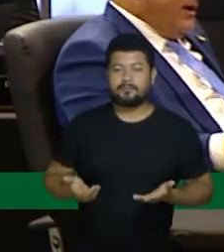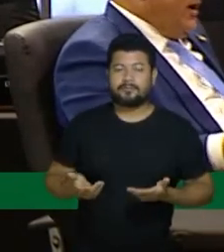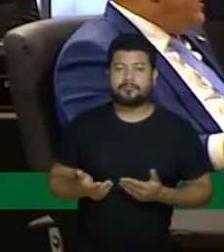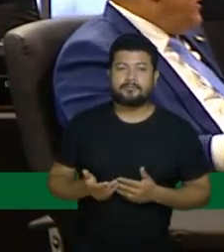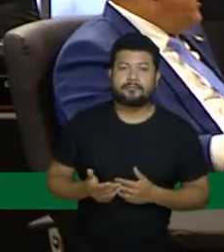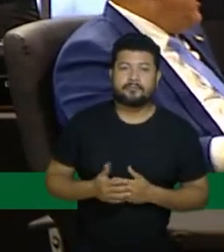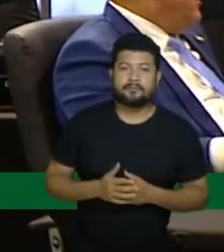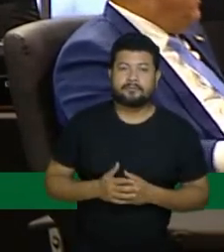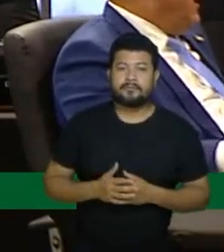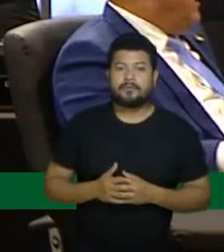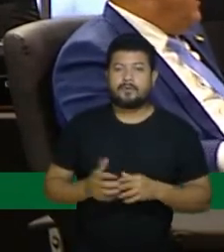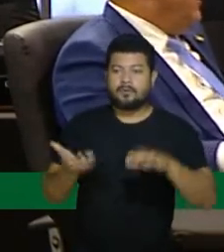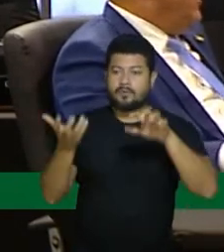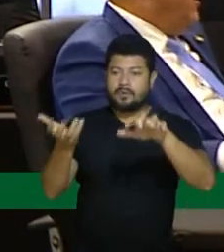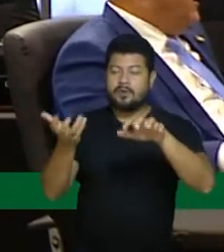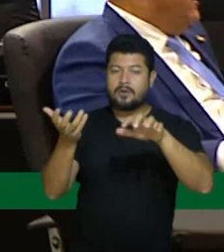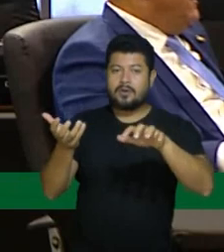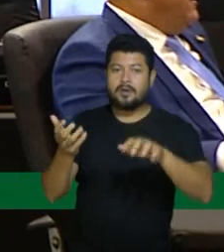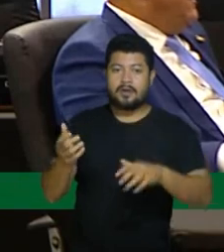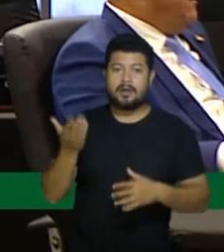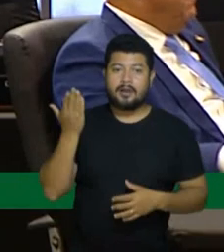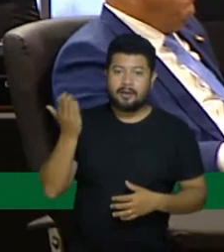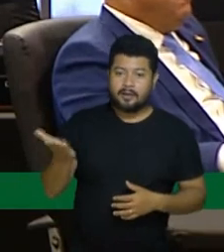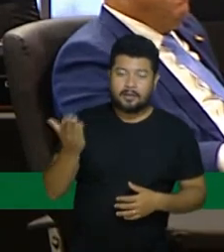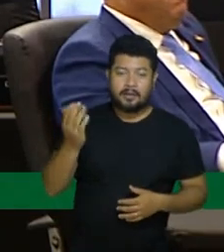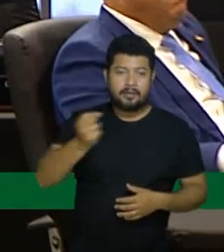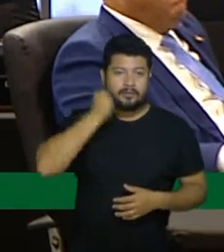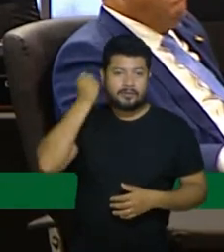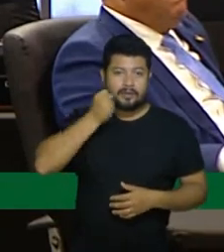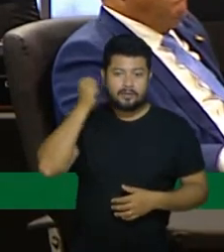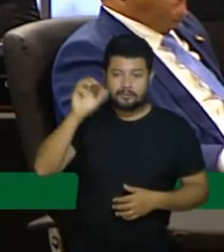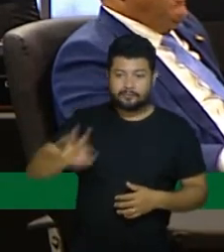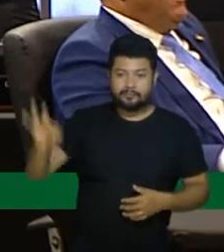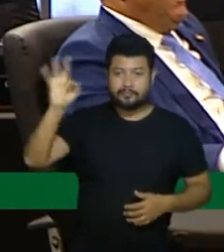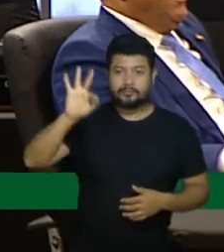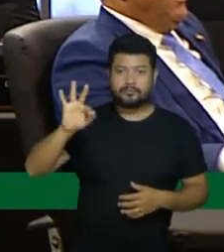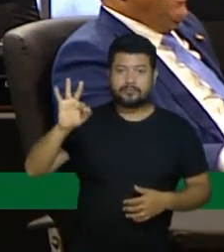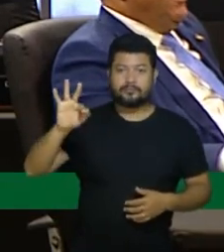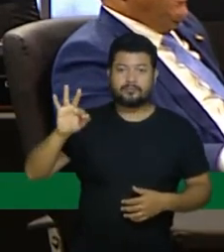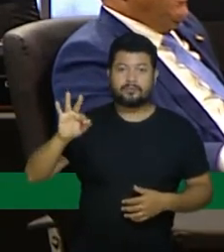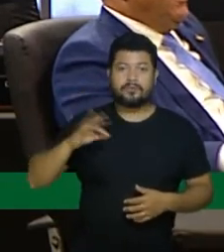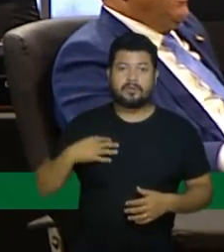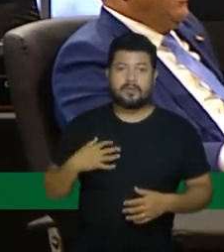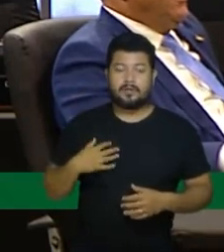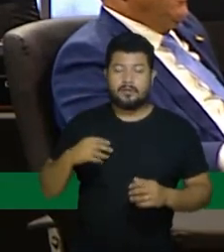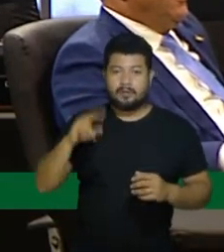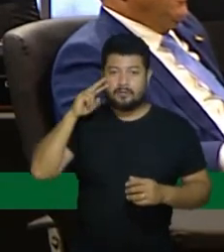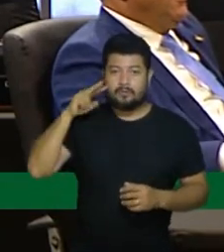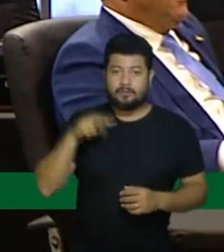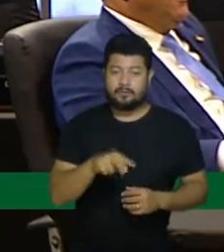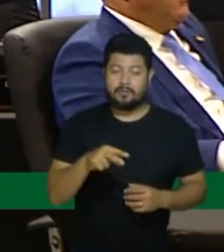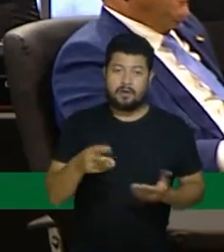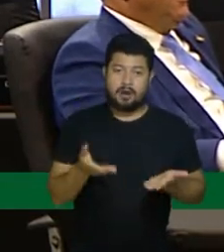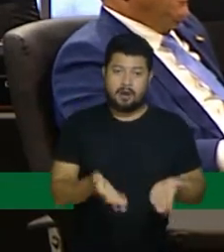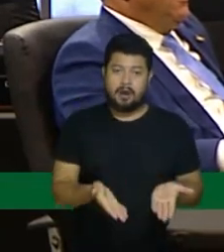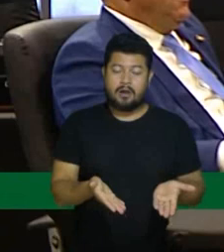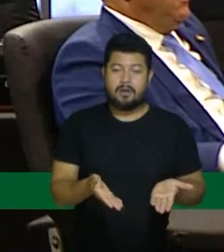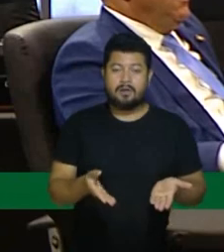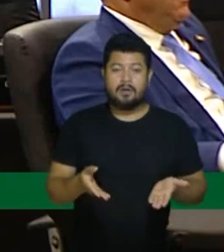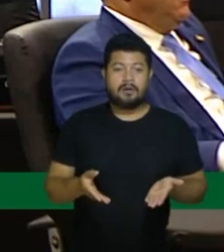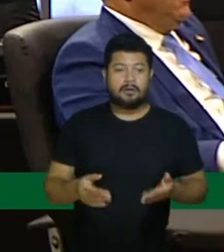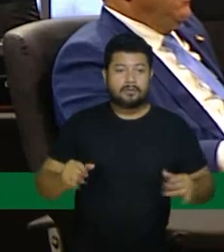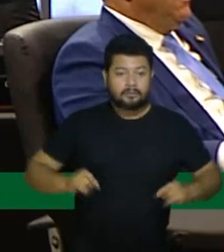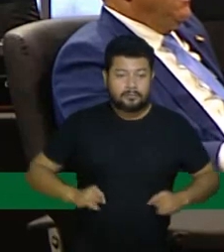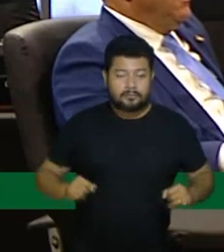Senado Federal para que olhe a voz e agora as necessidades né do povo do Rio Grande Dol Sul